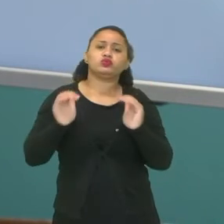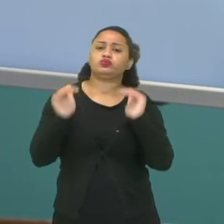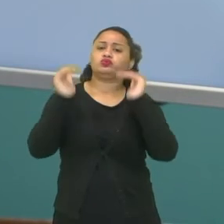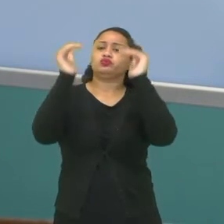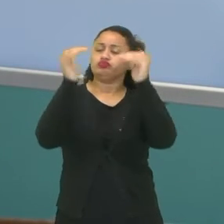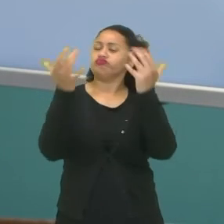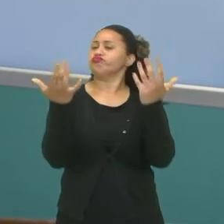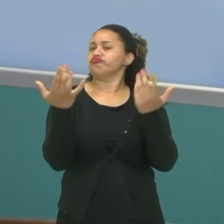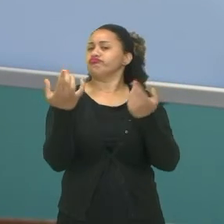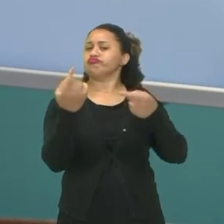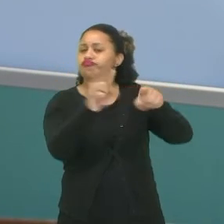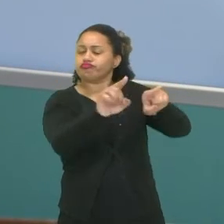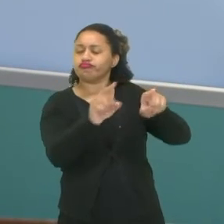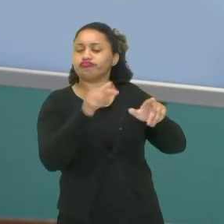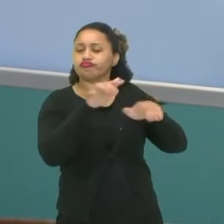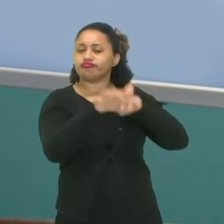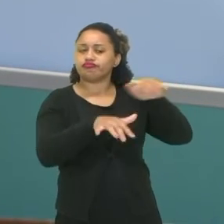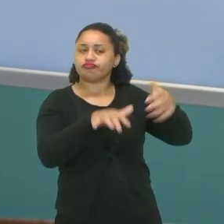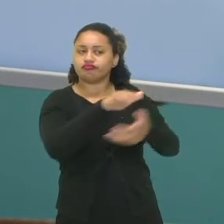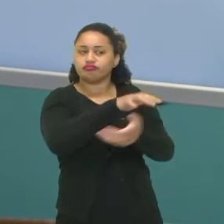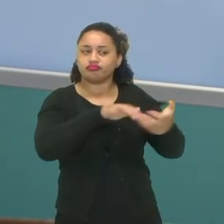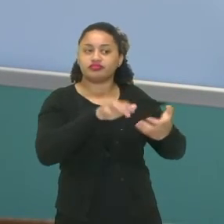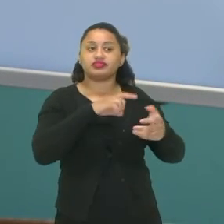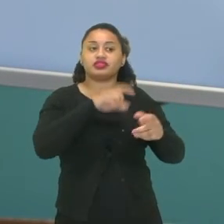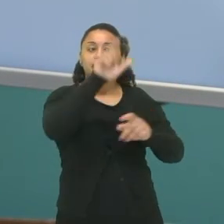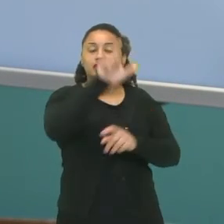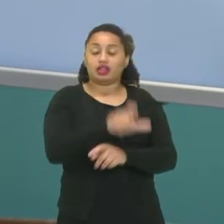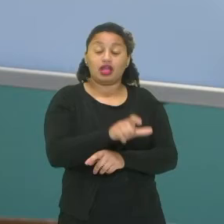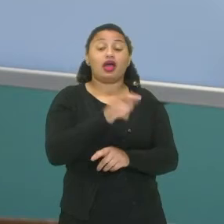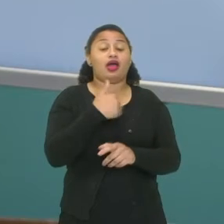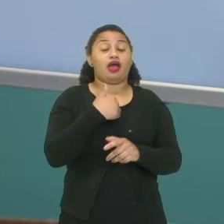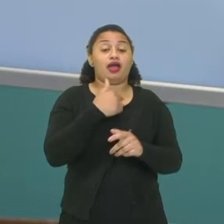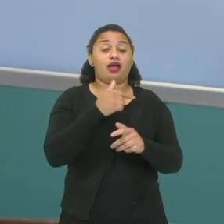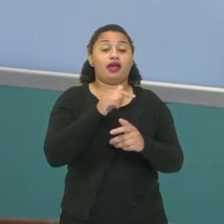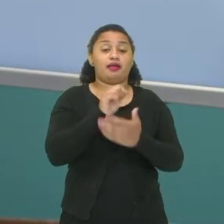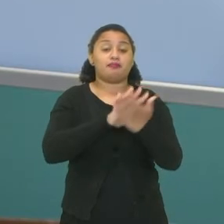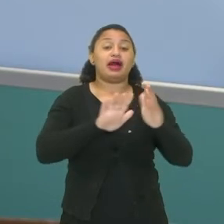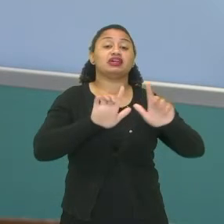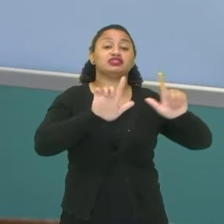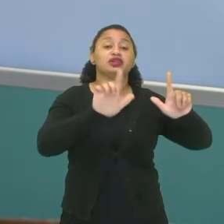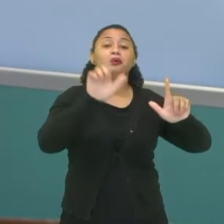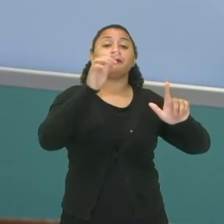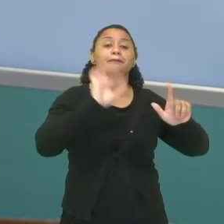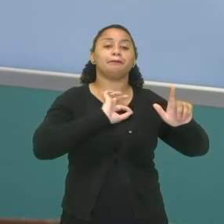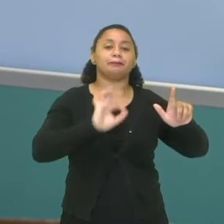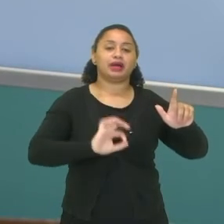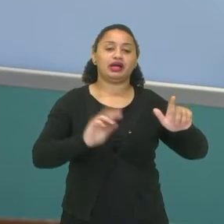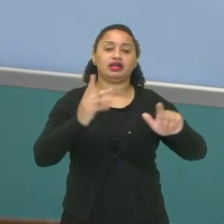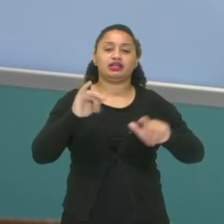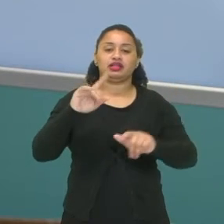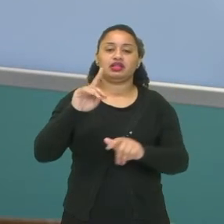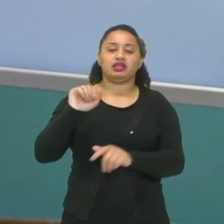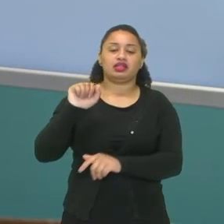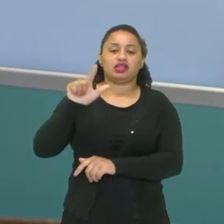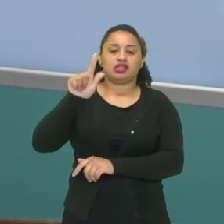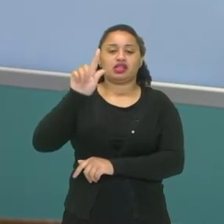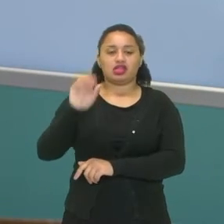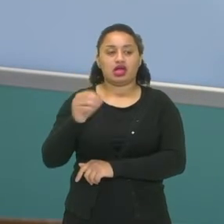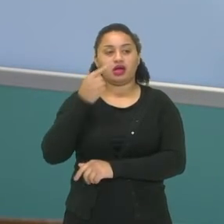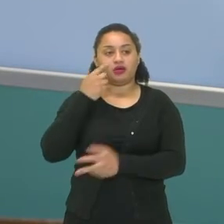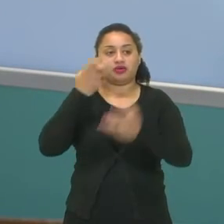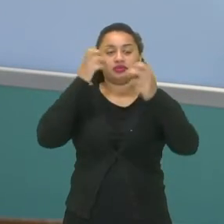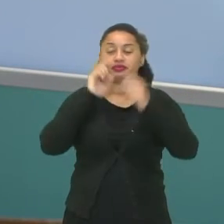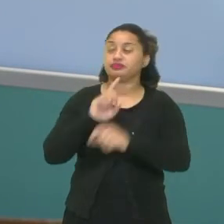se opõem a esse movimento, traga aqui a imagem do padre Miguel Hidalgo, e vão controlar esse movimento, prender